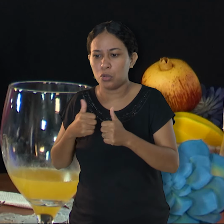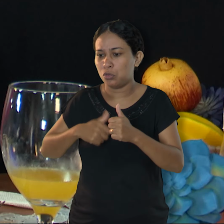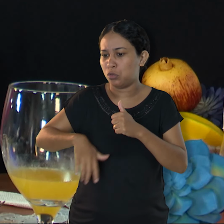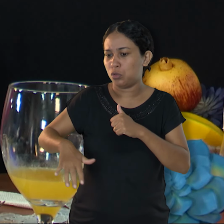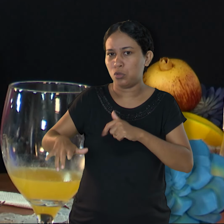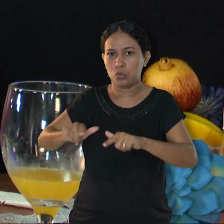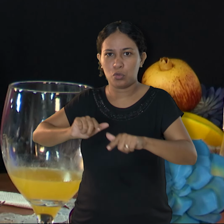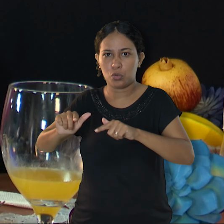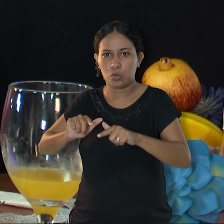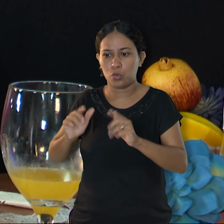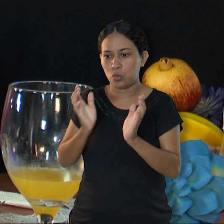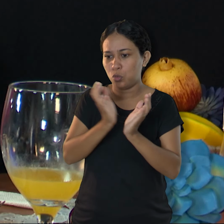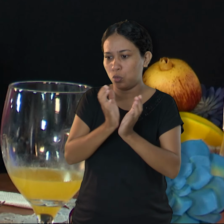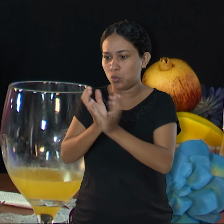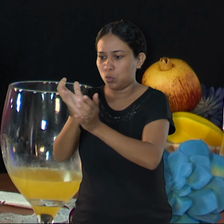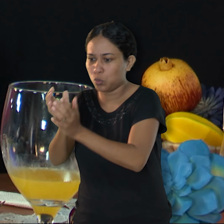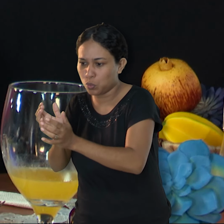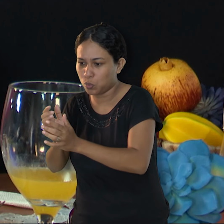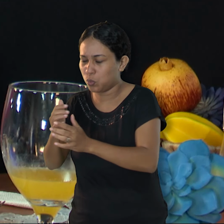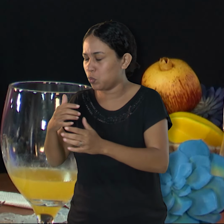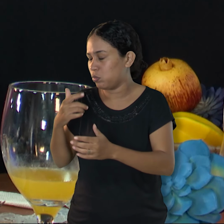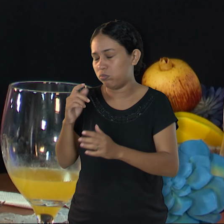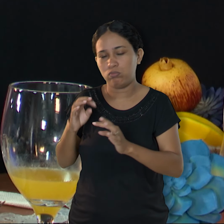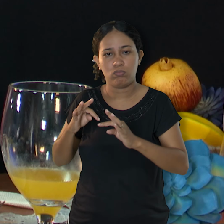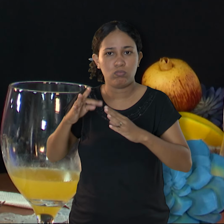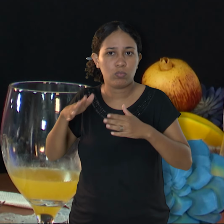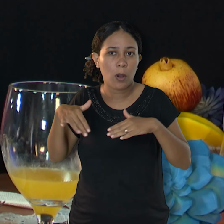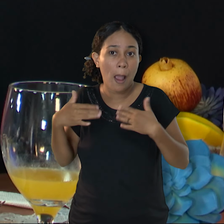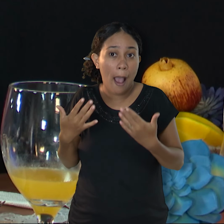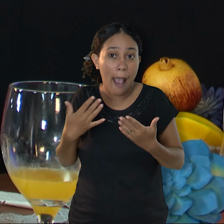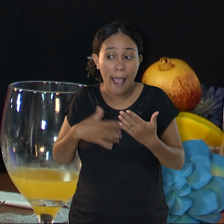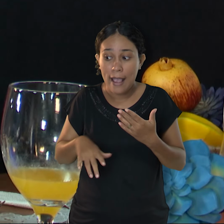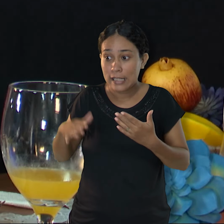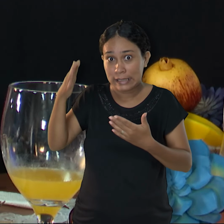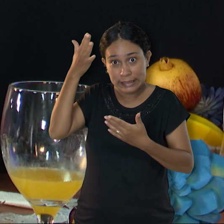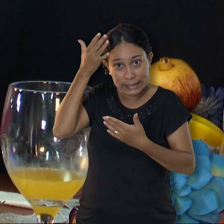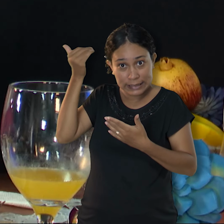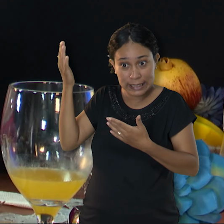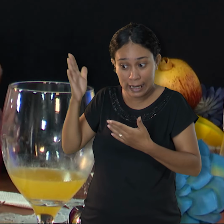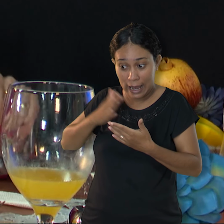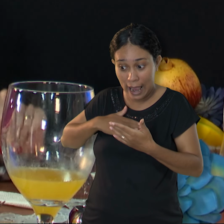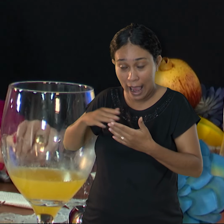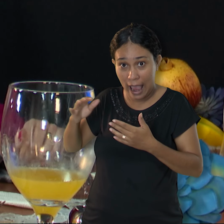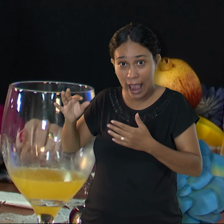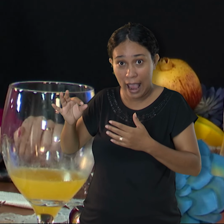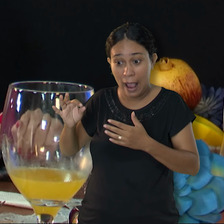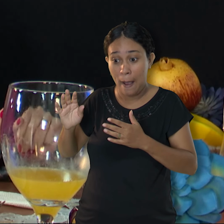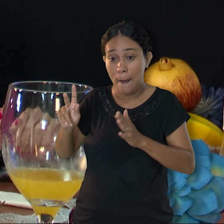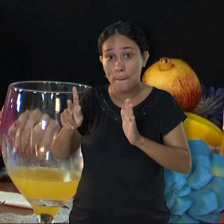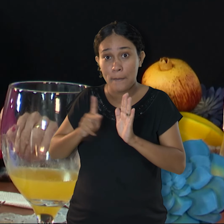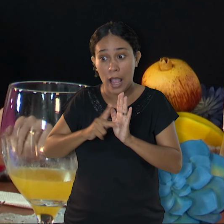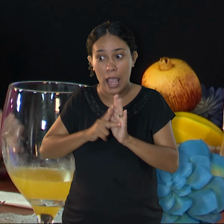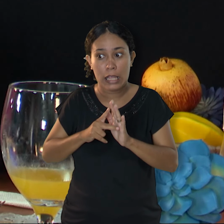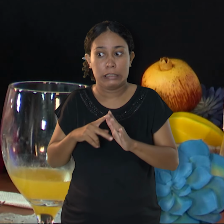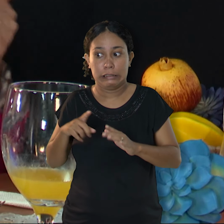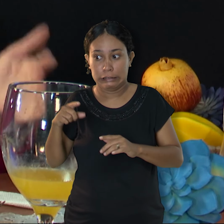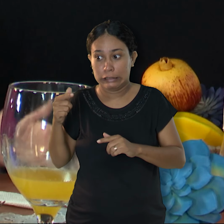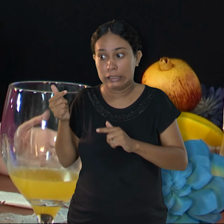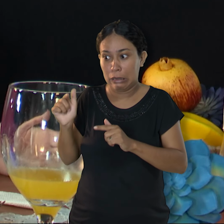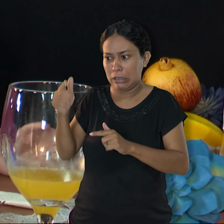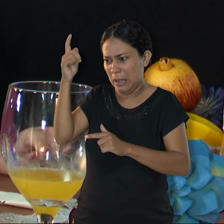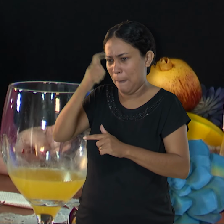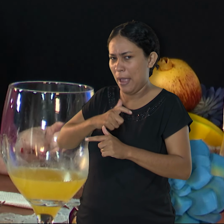coisa realmente surgiu. Aí que tua fama foi ficando. Aí minha fama foi se perpetuar. Não, parei que eu fiz pior, calma lá, tem pior. Diga. Eu não fiz só